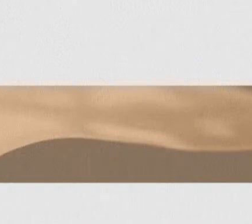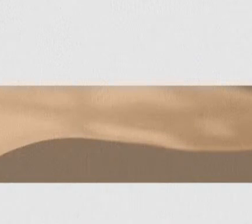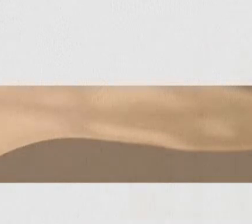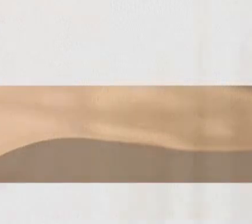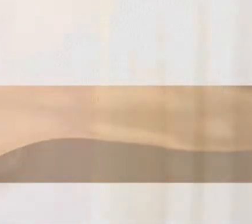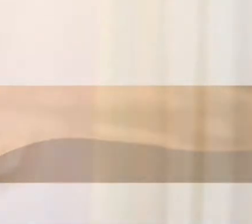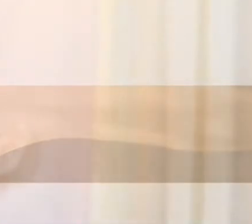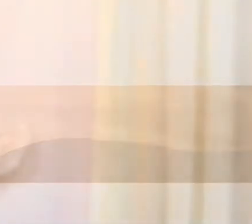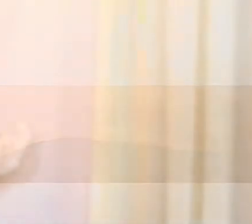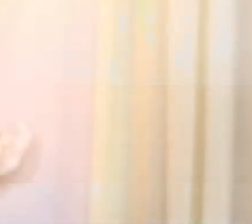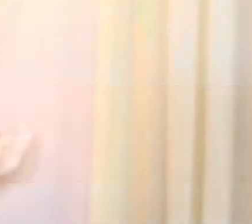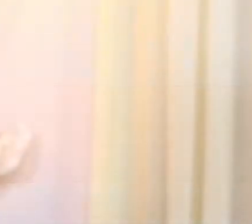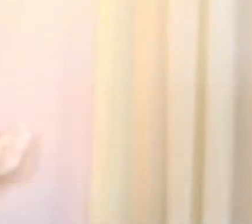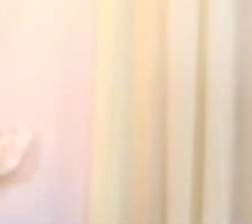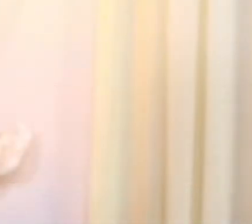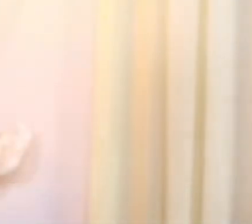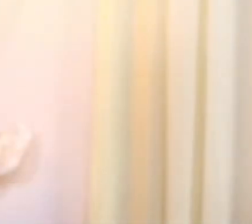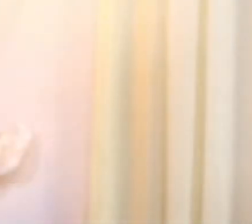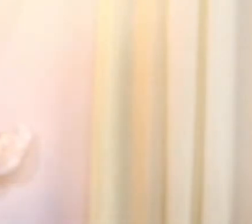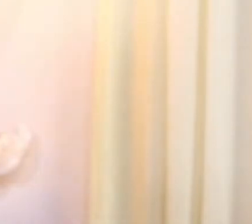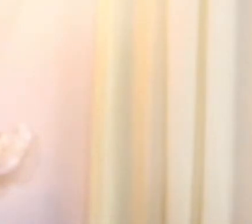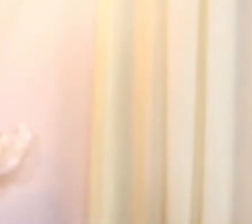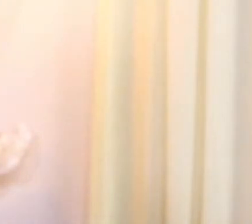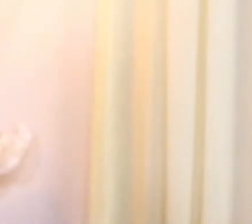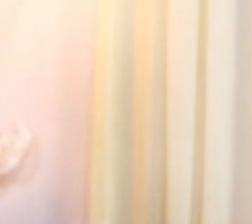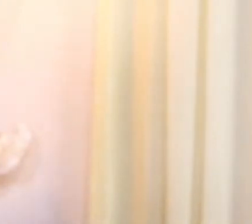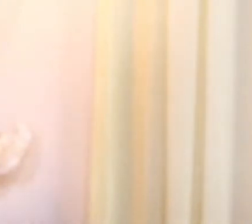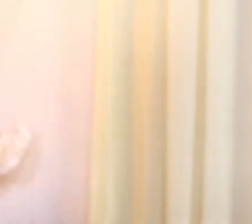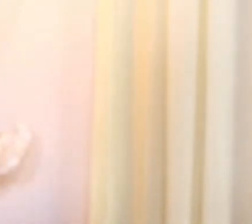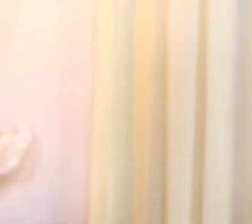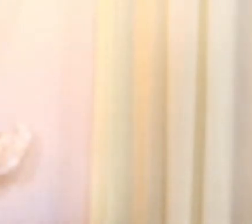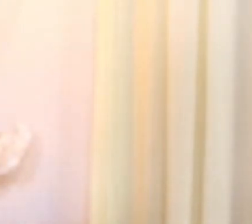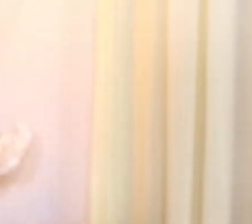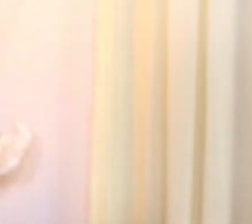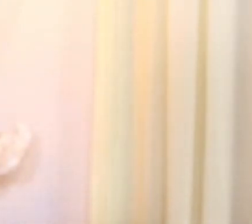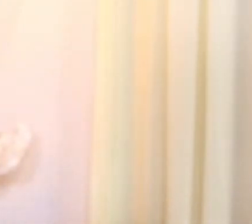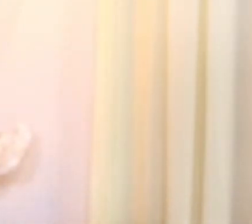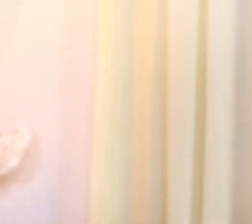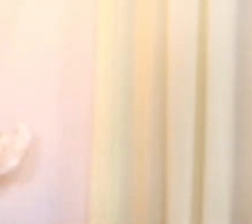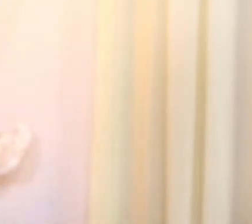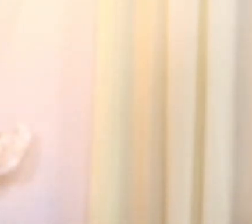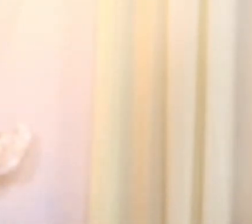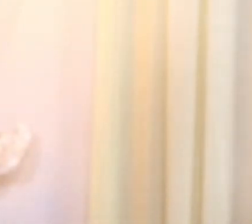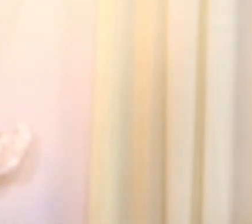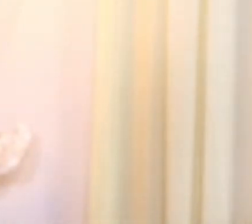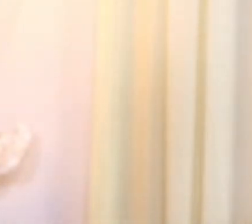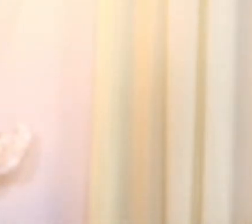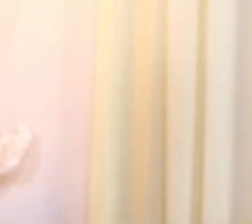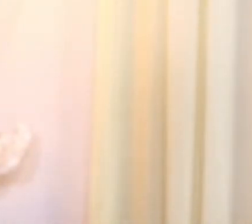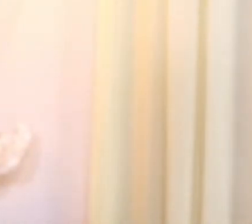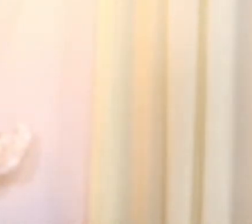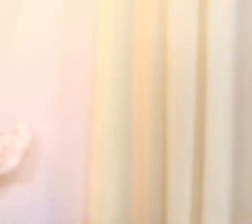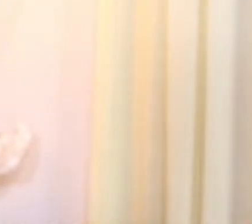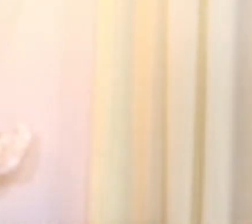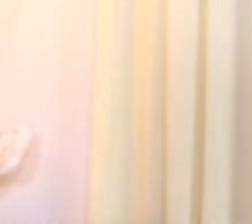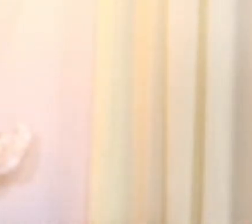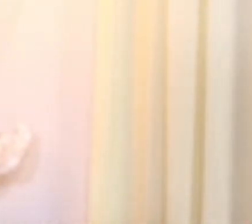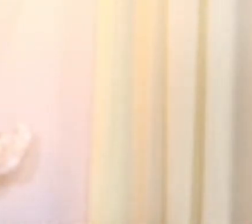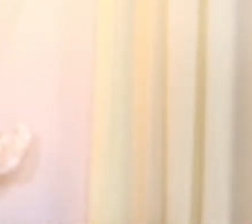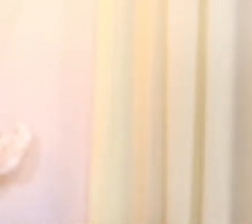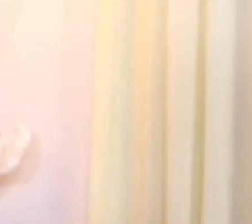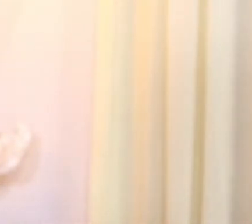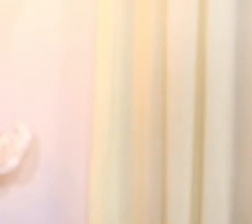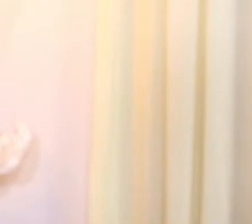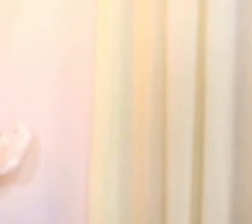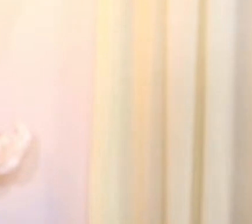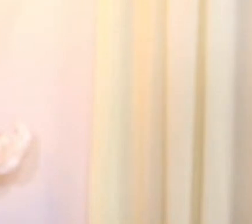ser disciplinados. Irmãos, percebam uma coisa aqui. Acho que Deus deixou separado esse texto porque